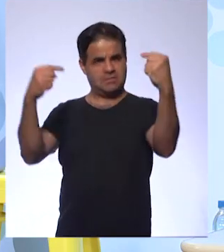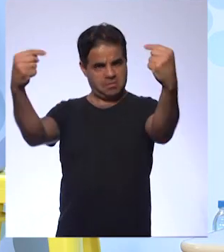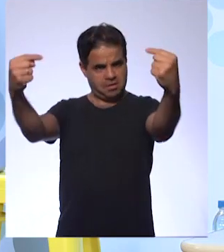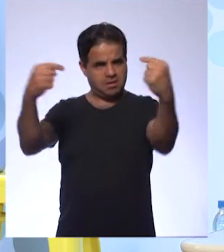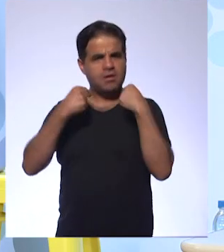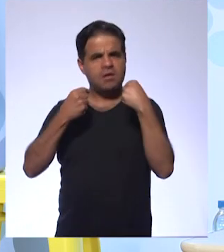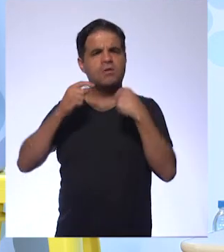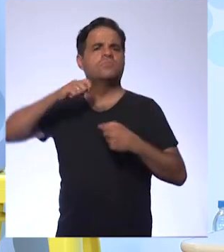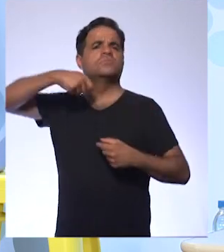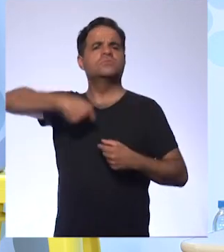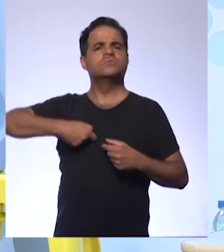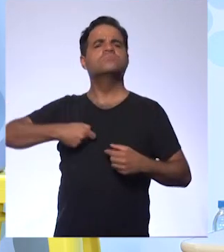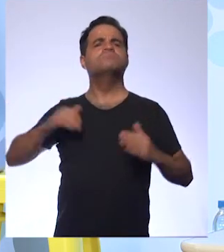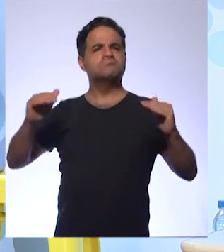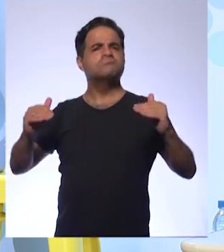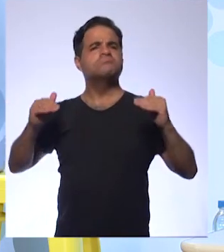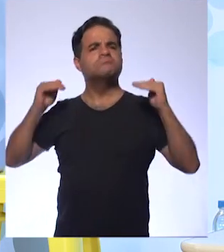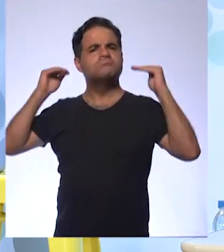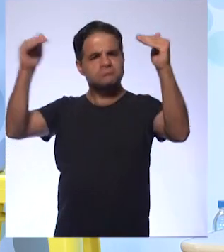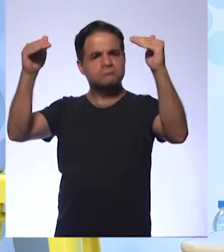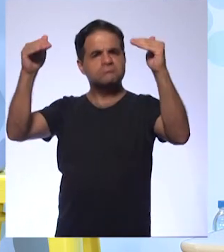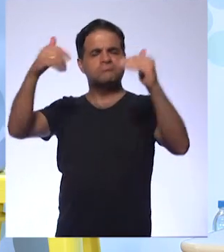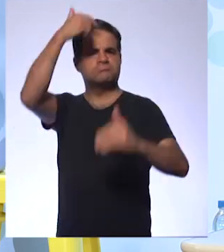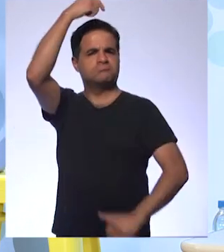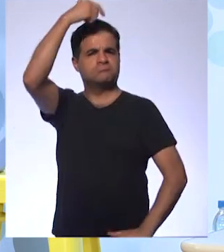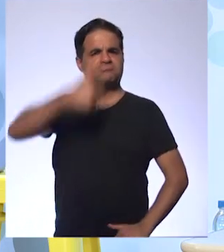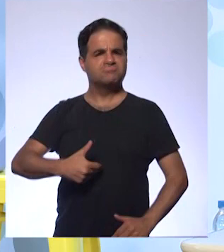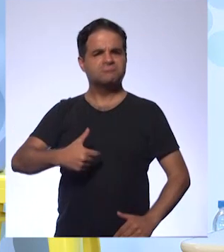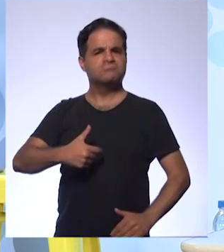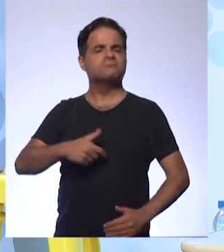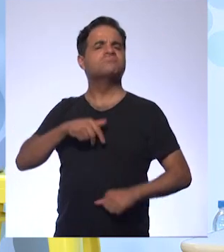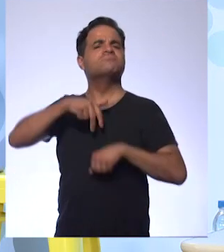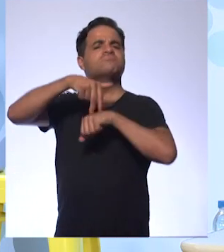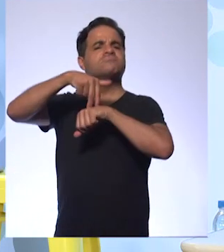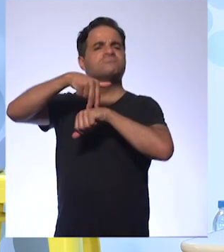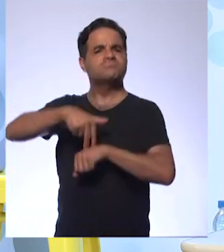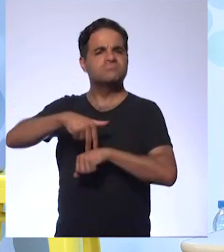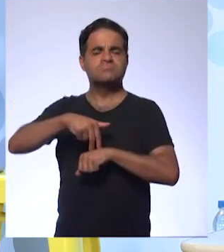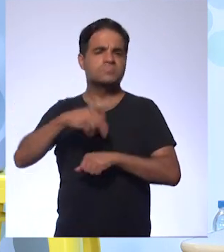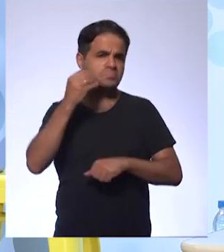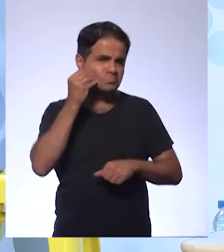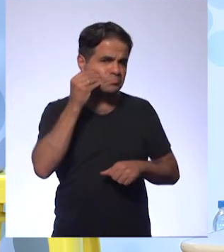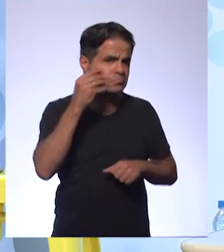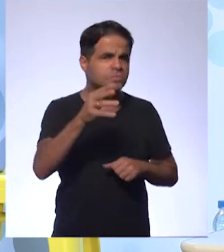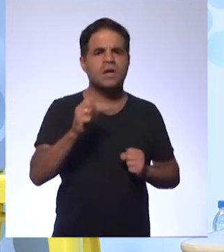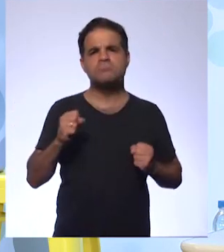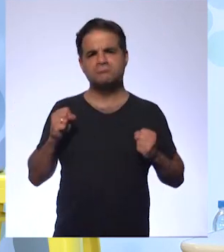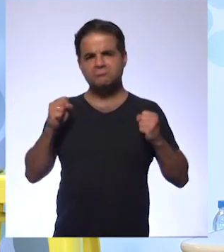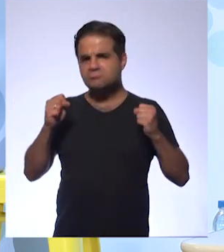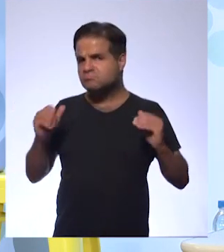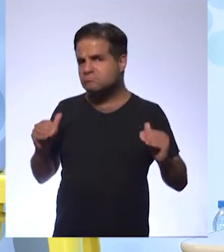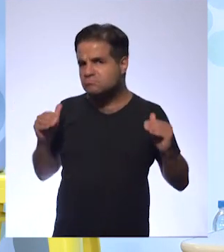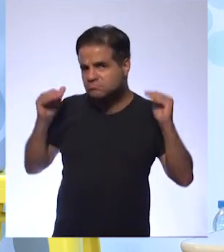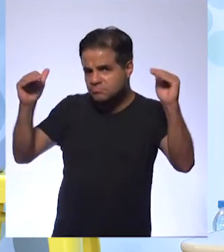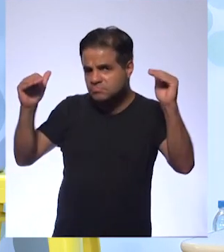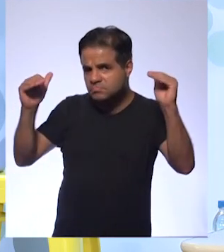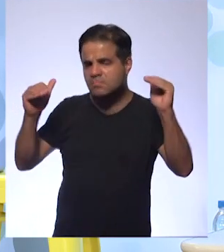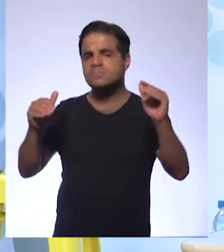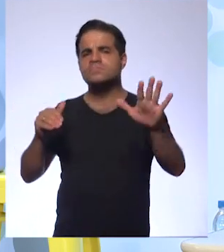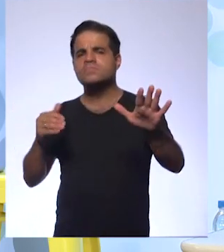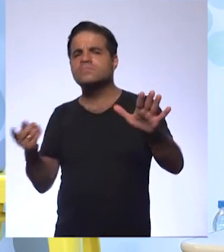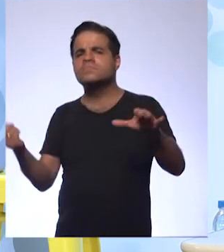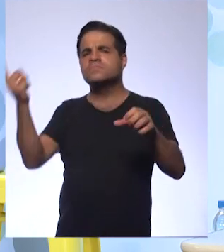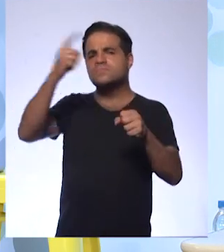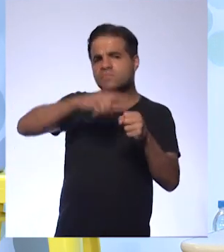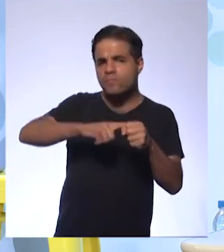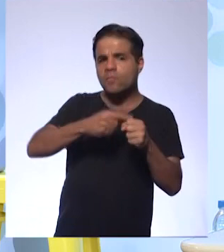poder, eu sou o Estado. Então, é uma postura impositiva para mostrar a autoridade. Agora, vamos voltar lá para